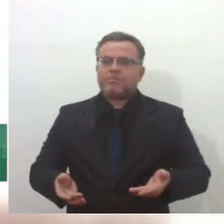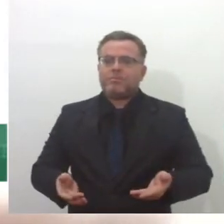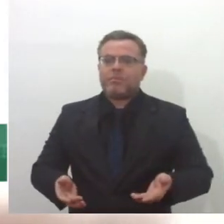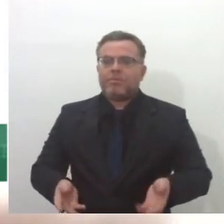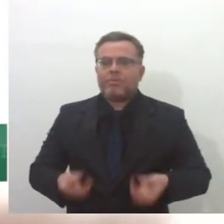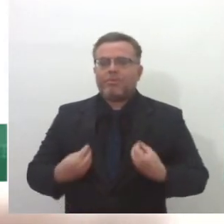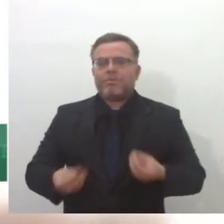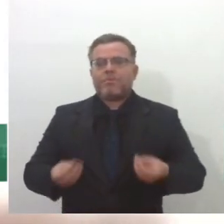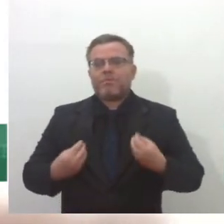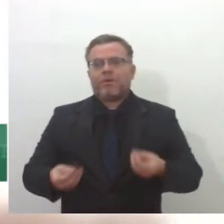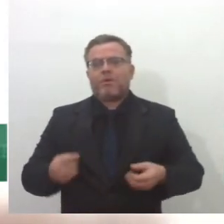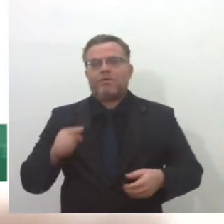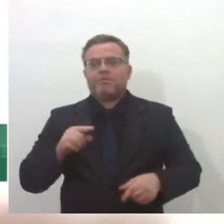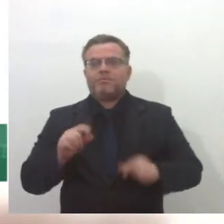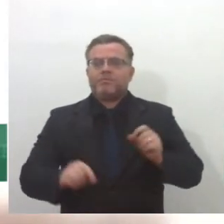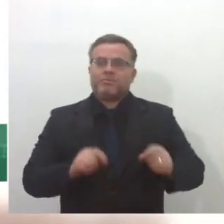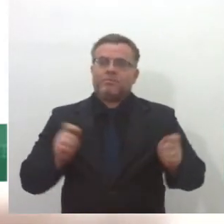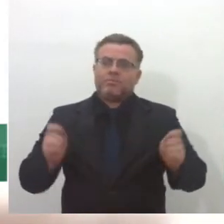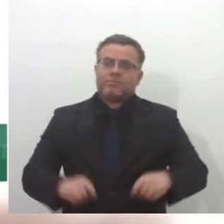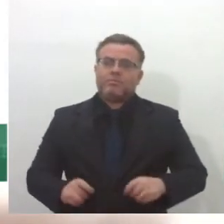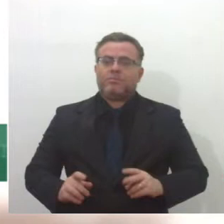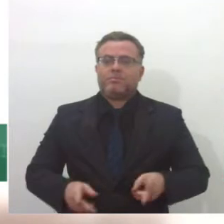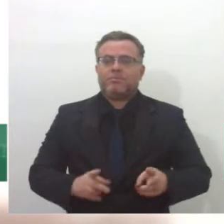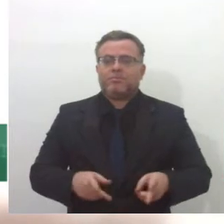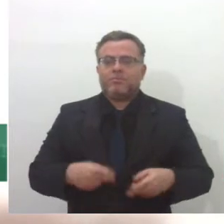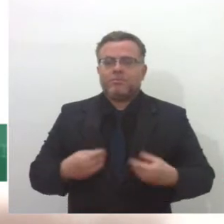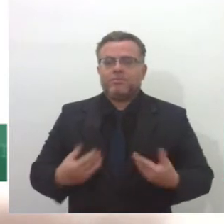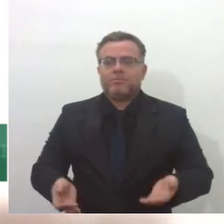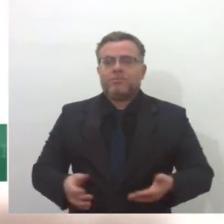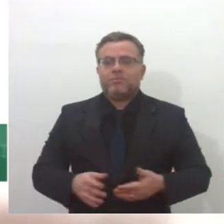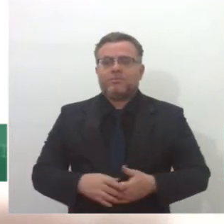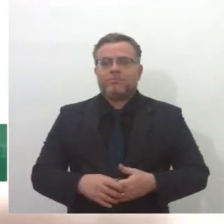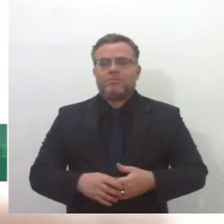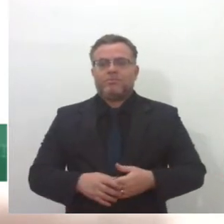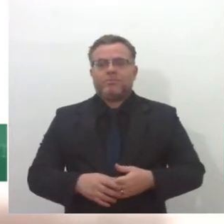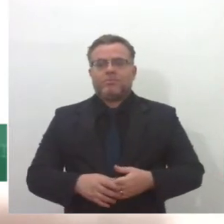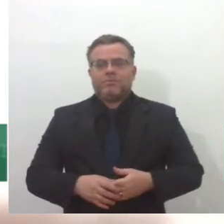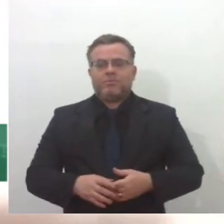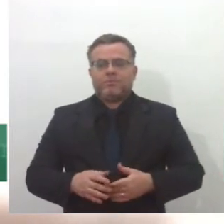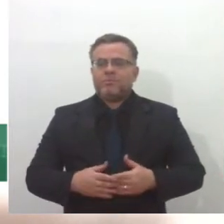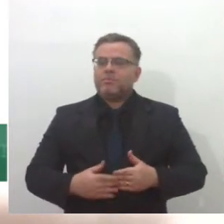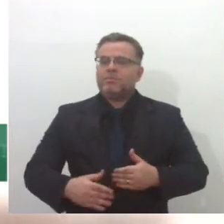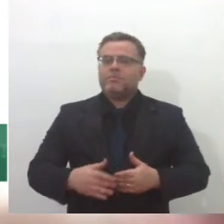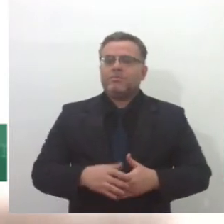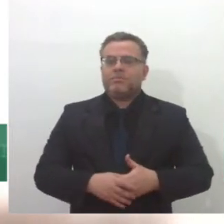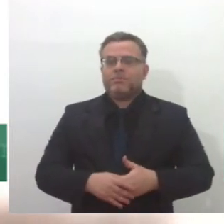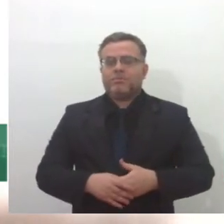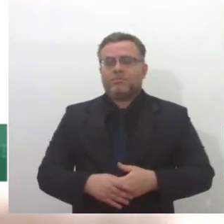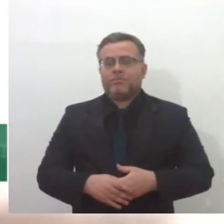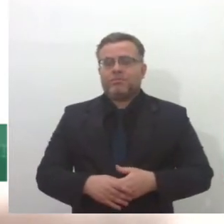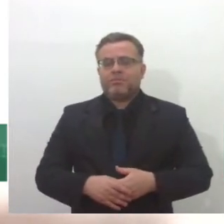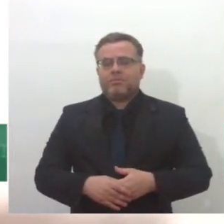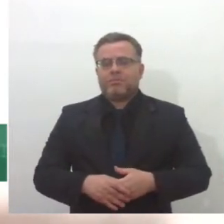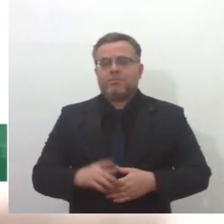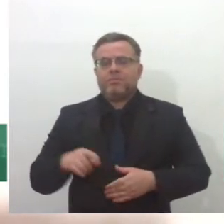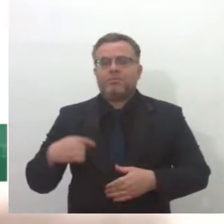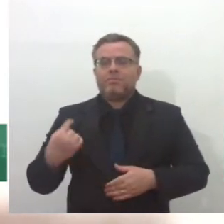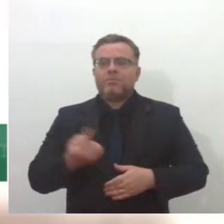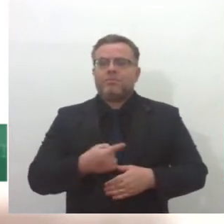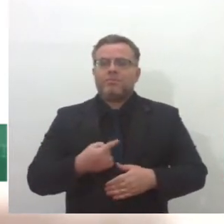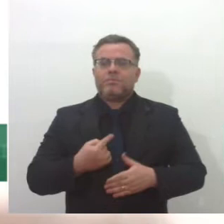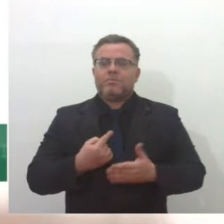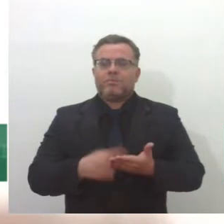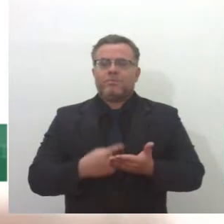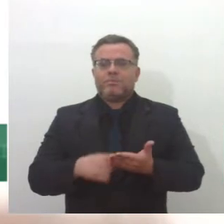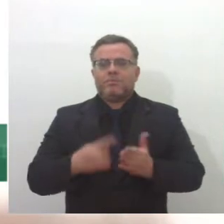ele iria para o consumidor final, ou iria para as empresas. E aí, no caso, esse projeto de lei, o 1280, muito